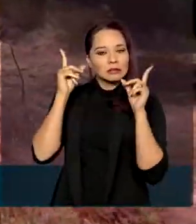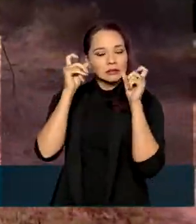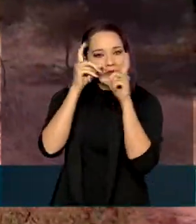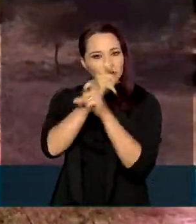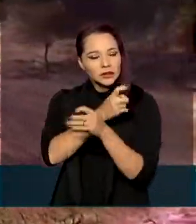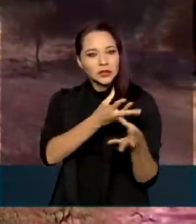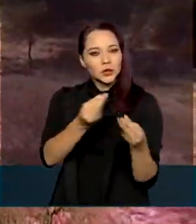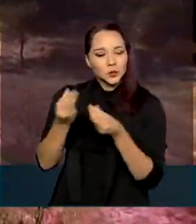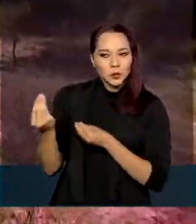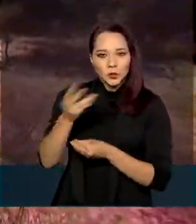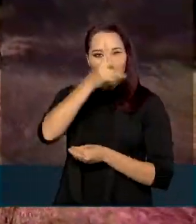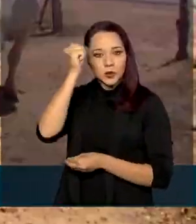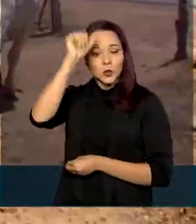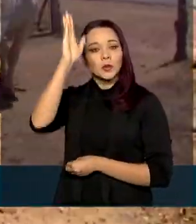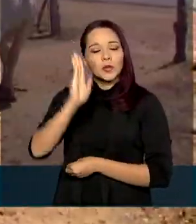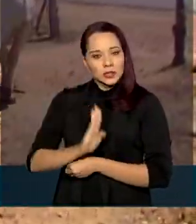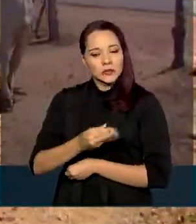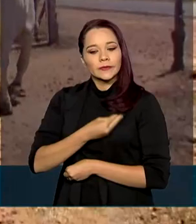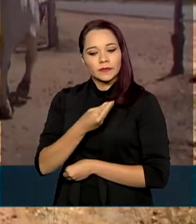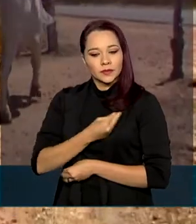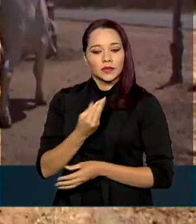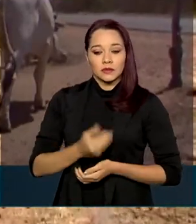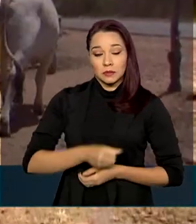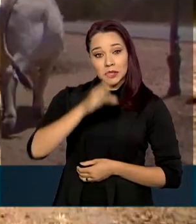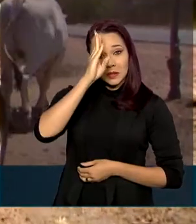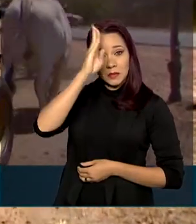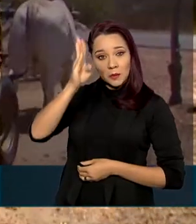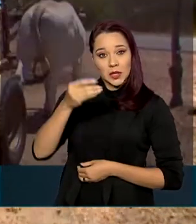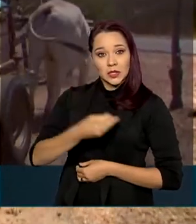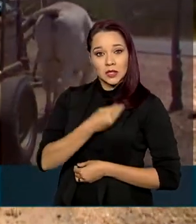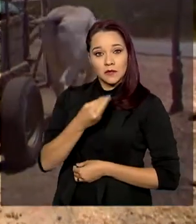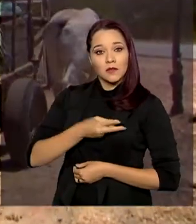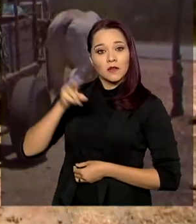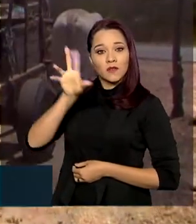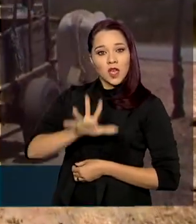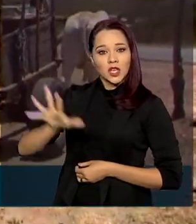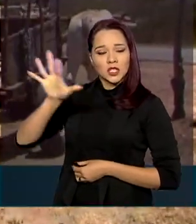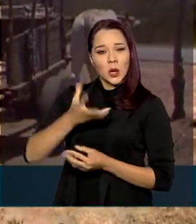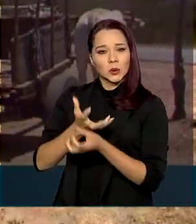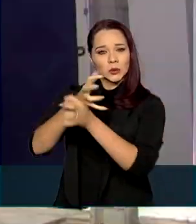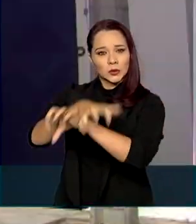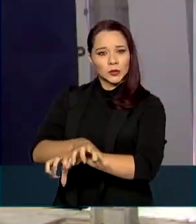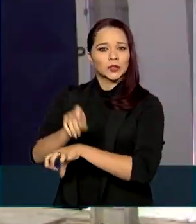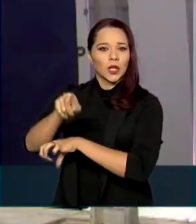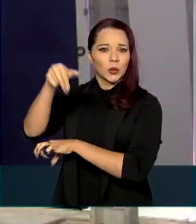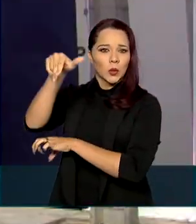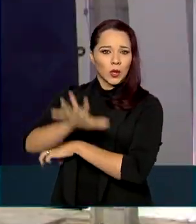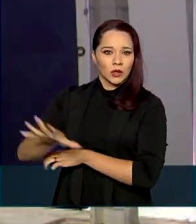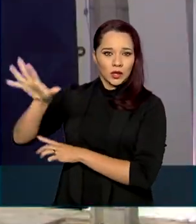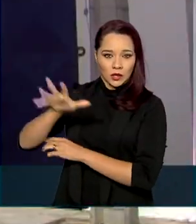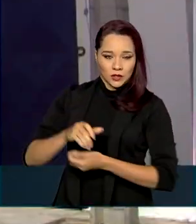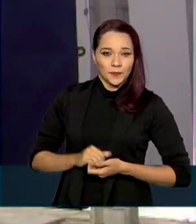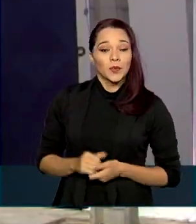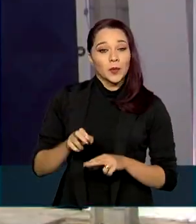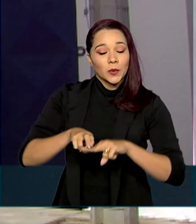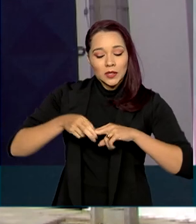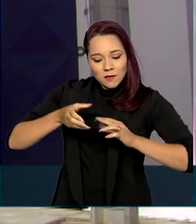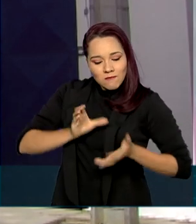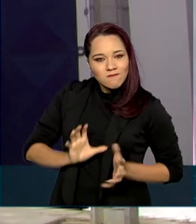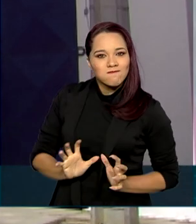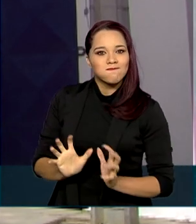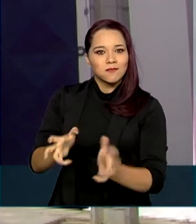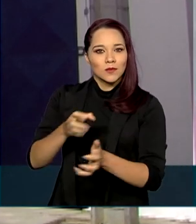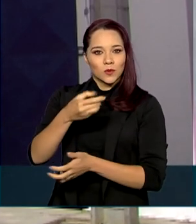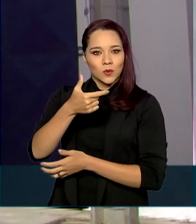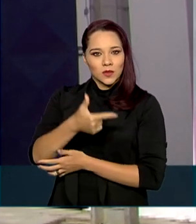que muitos brasileiros ainda passam, principalmente os que vivem em regiões do Sertão Nordestino. Por isso, o investimento de